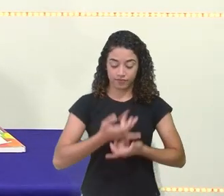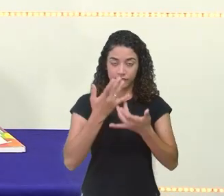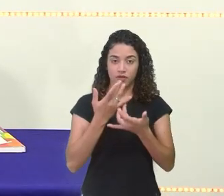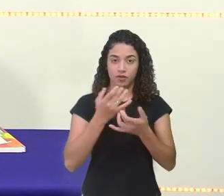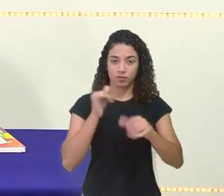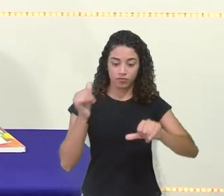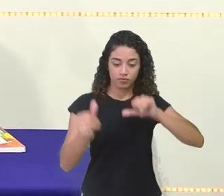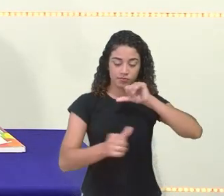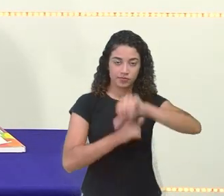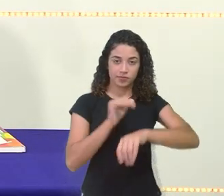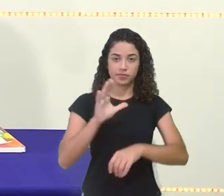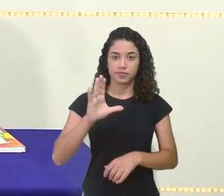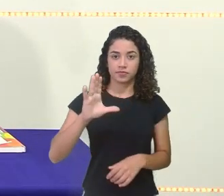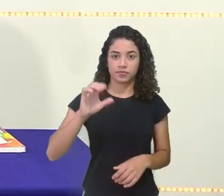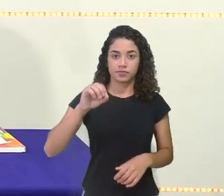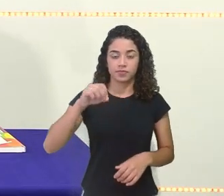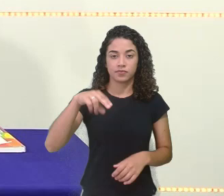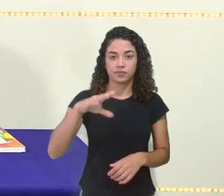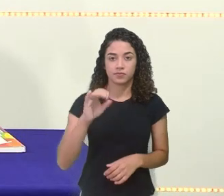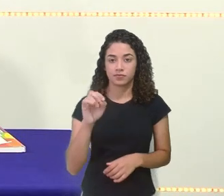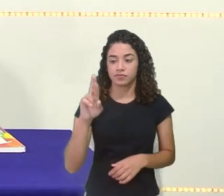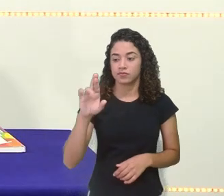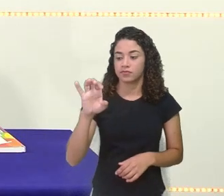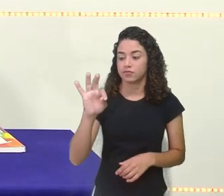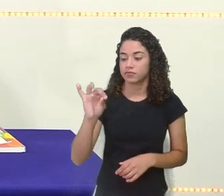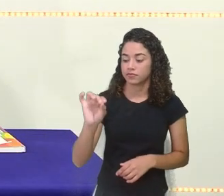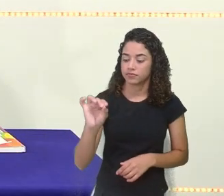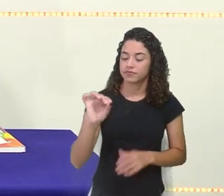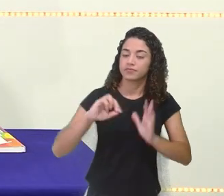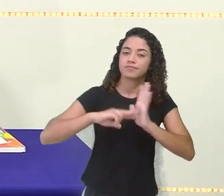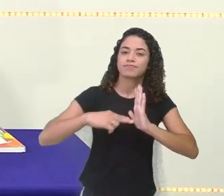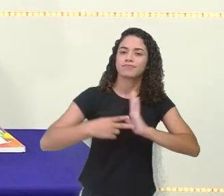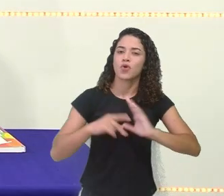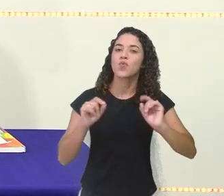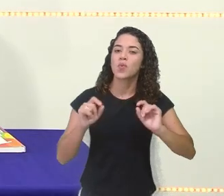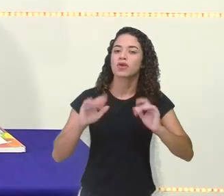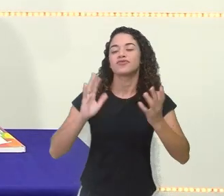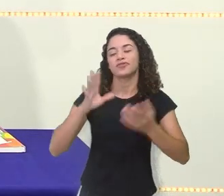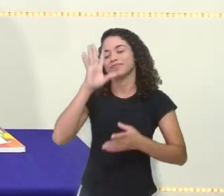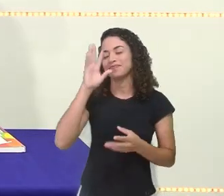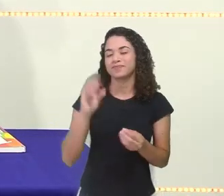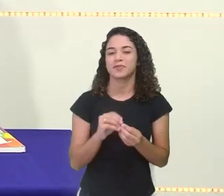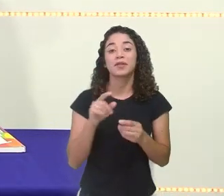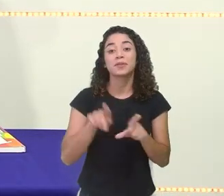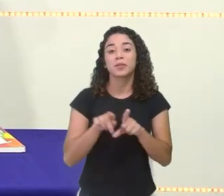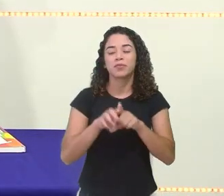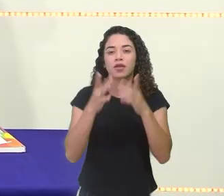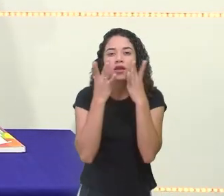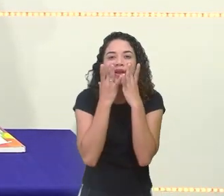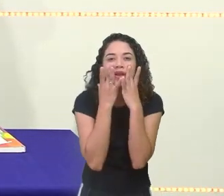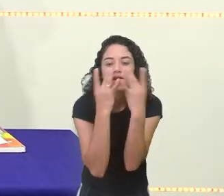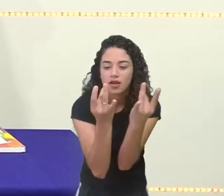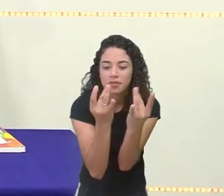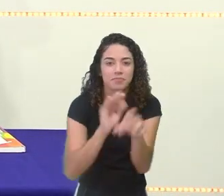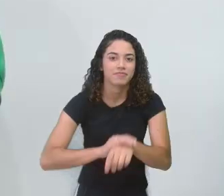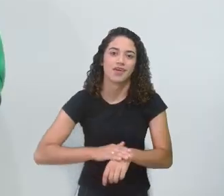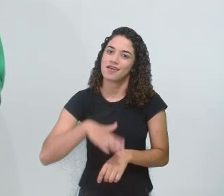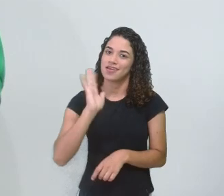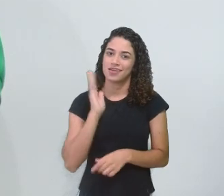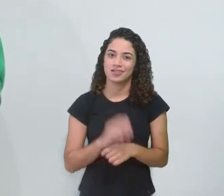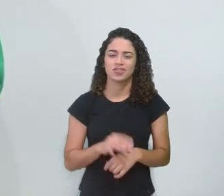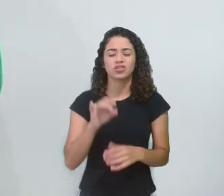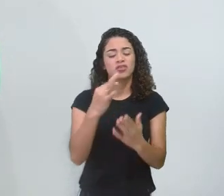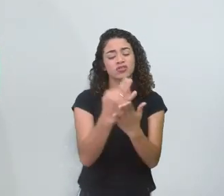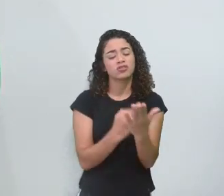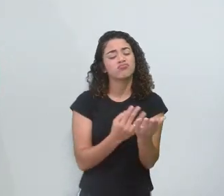concreto, tá? Quando você olha para ele, você já sabe o que ele quer dizer. Chama mais atenção, né, professora Esther? Isso. Aquela imagem